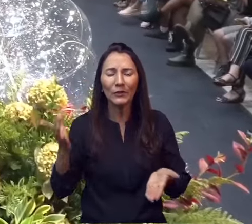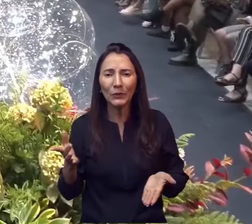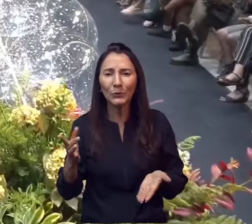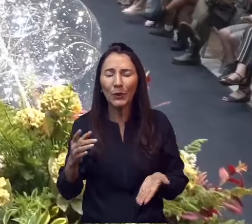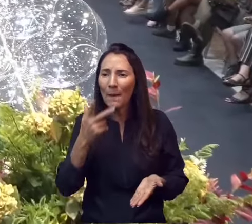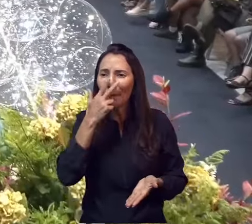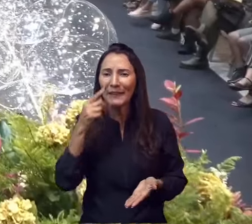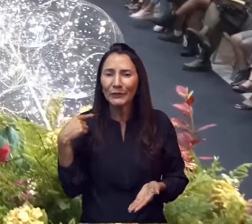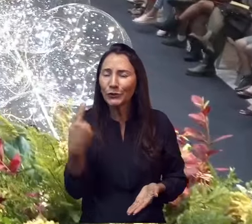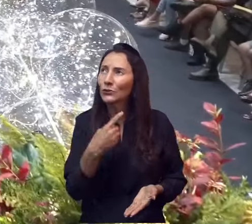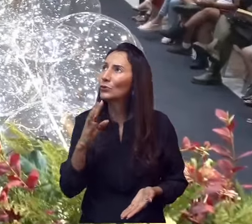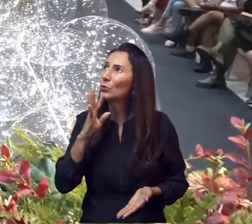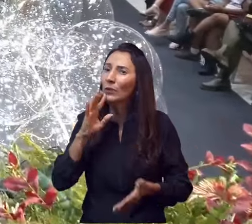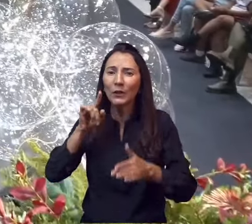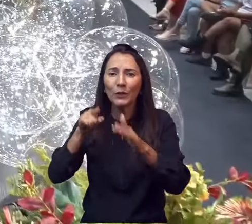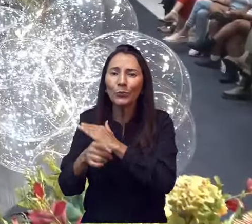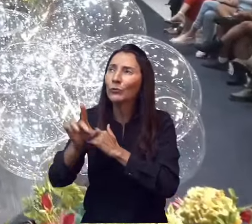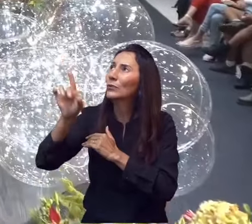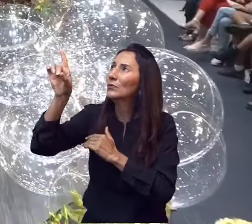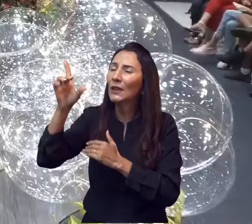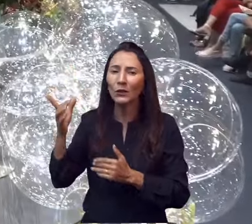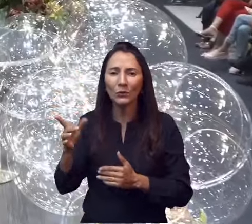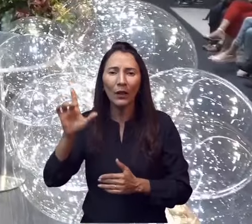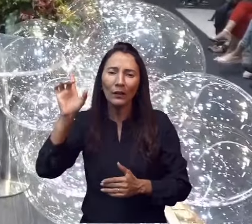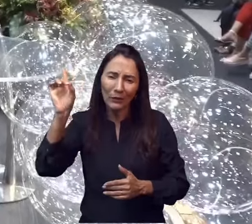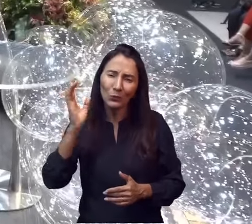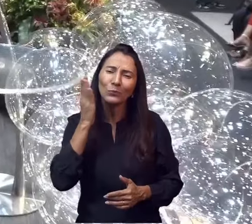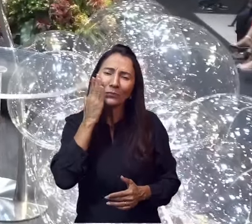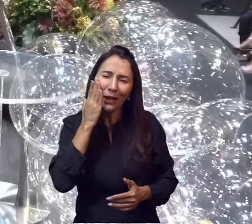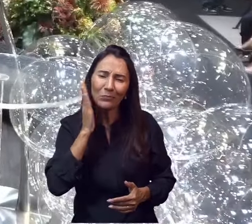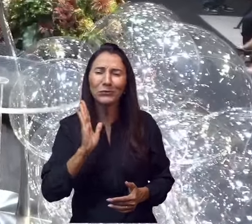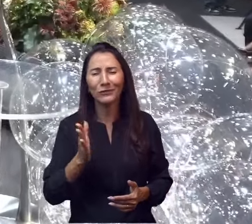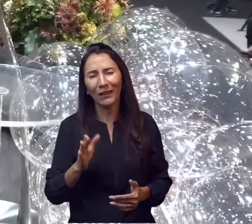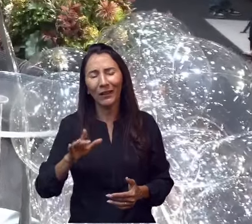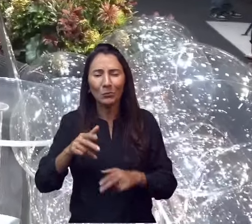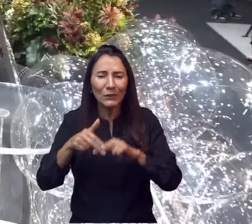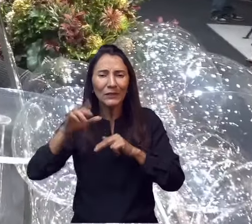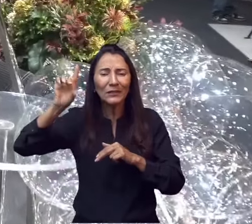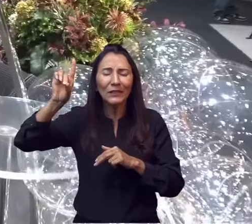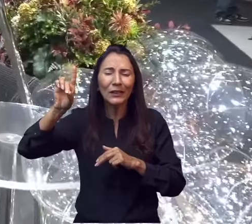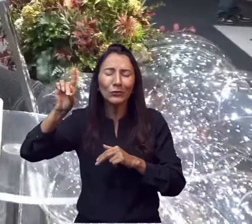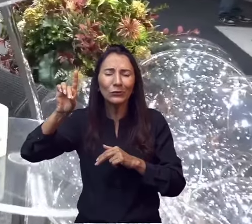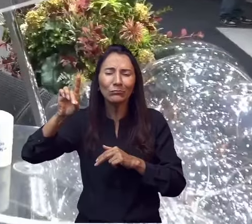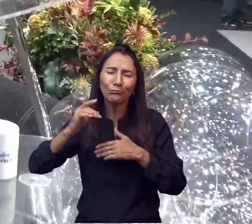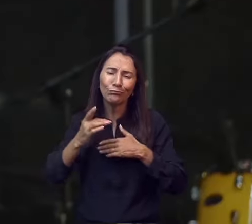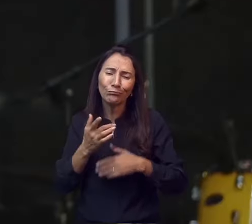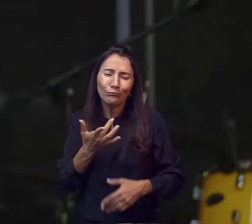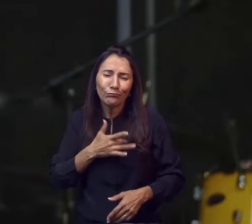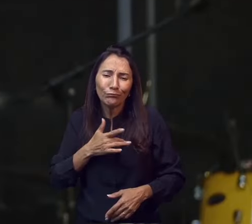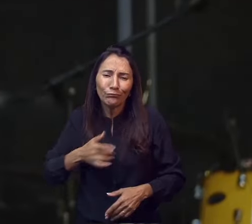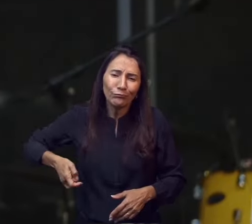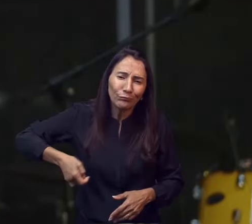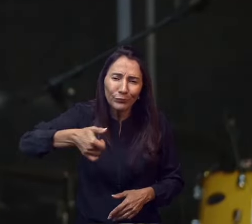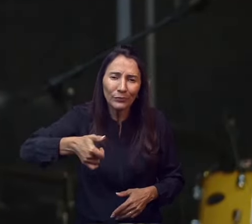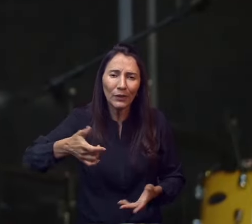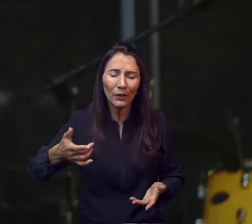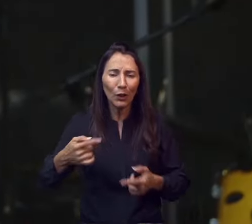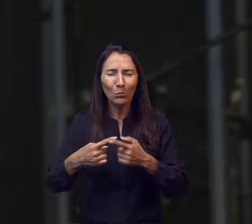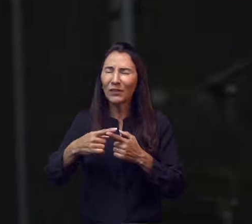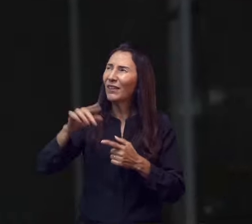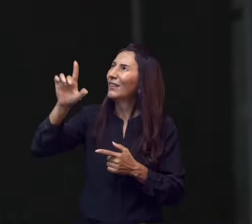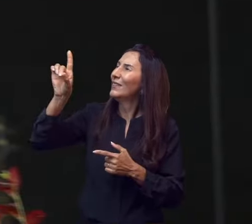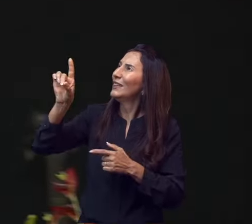Deus e Deus sabe então ele faz além do que pedimos porque porque Deus